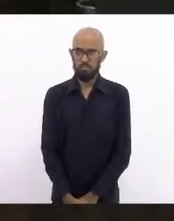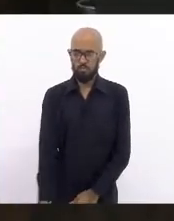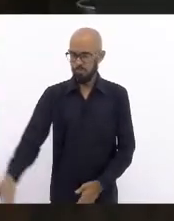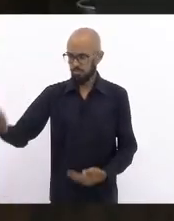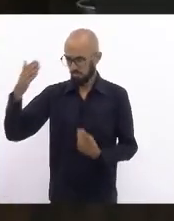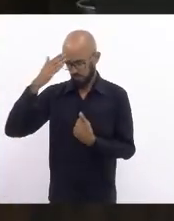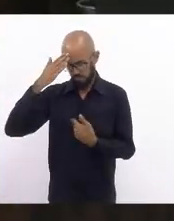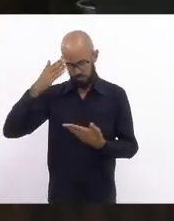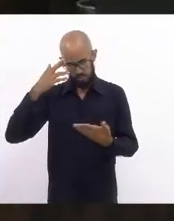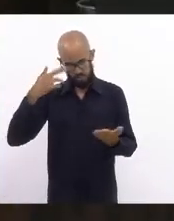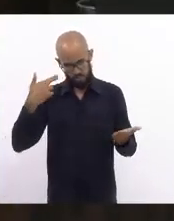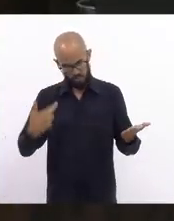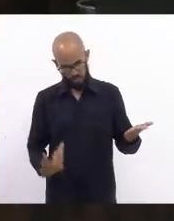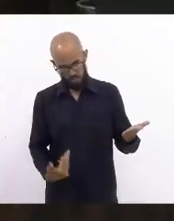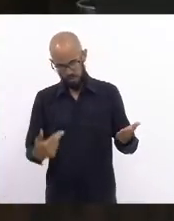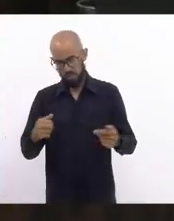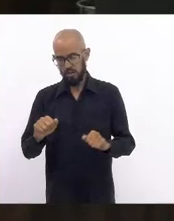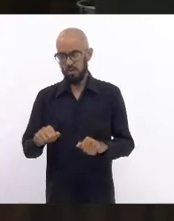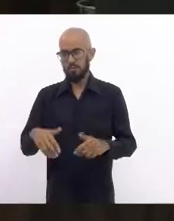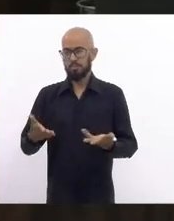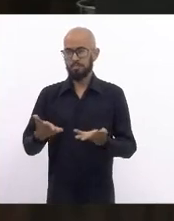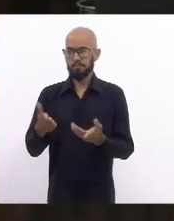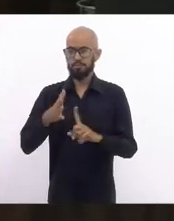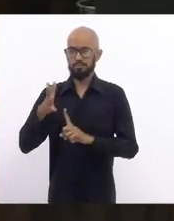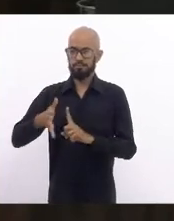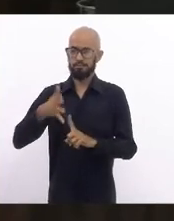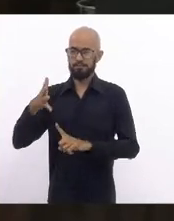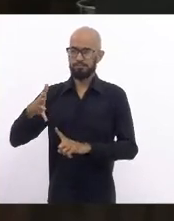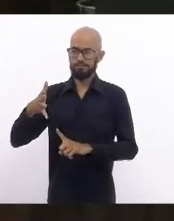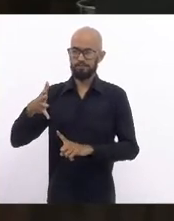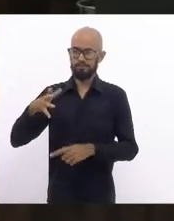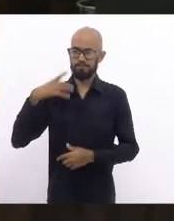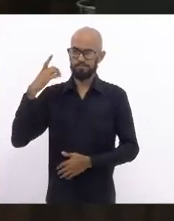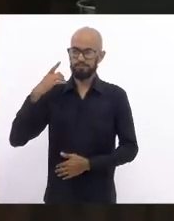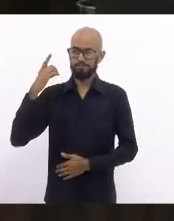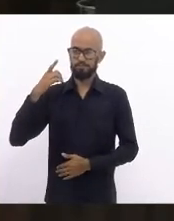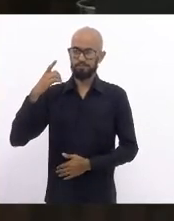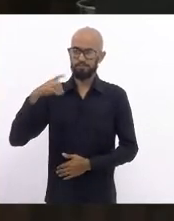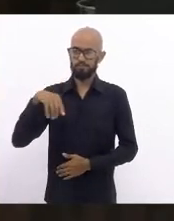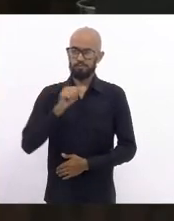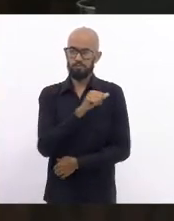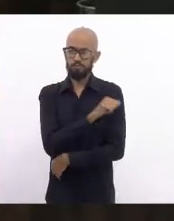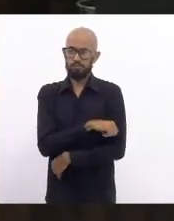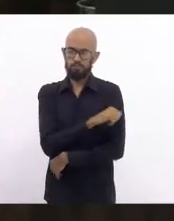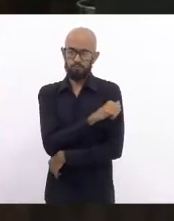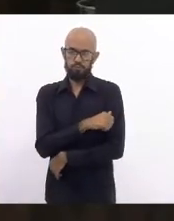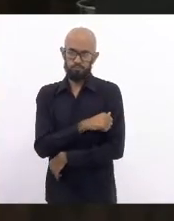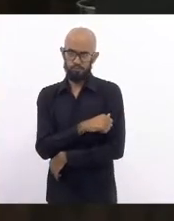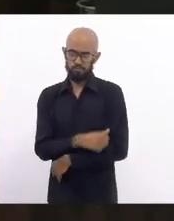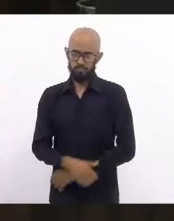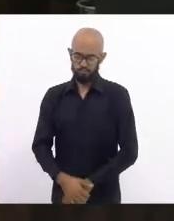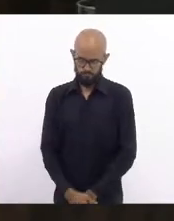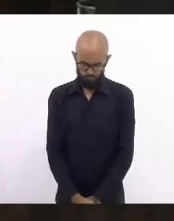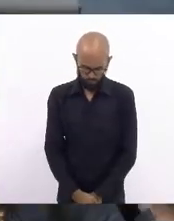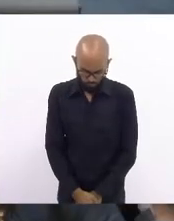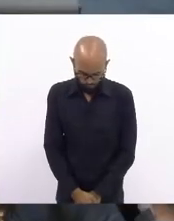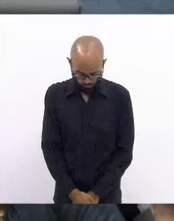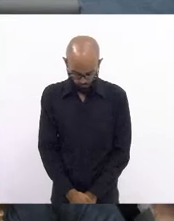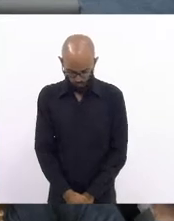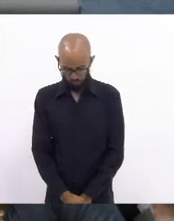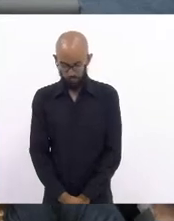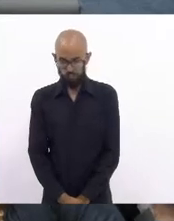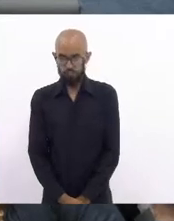Obrigado, deputada Renata Souza. Com a palavra, deputada enfermeira Rejane.